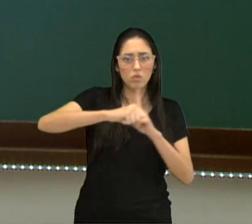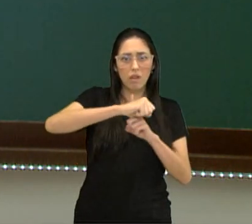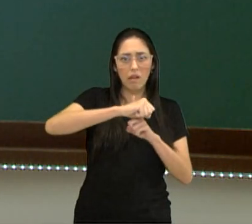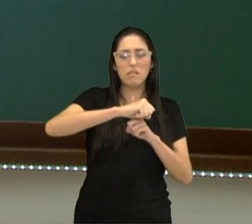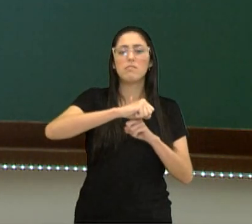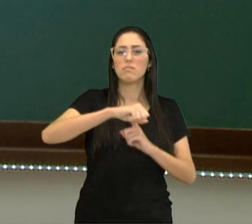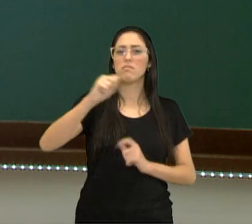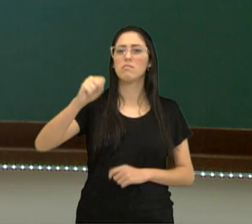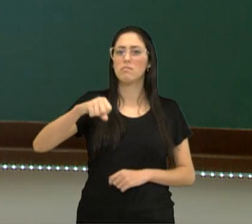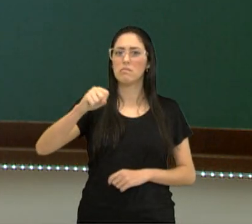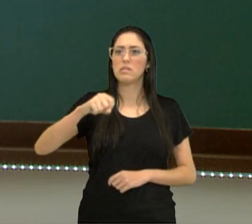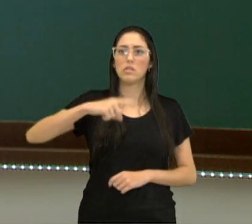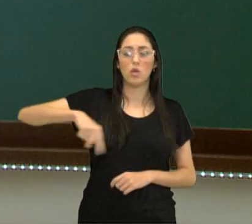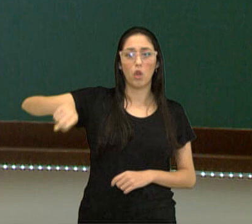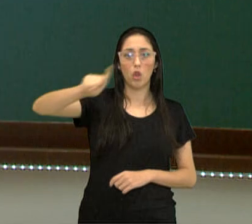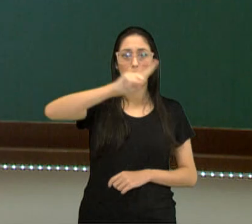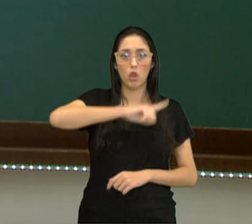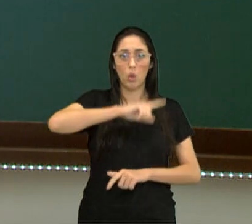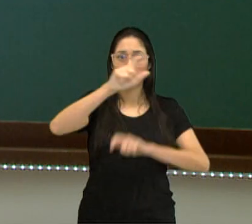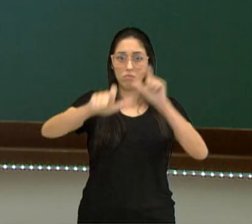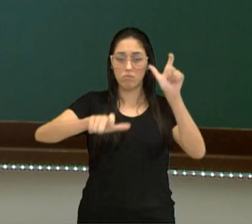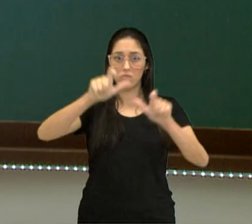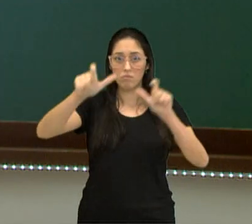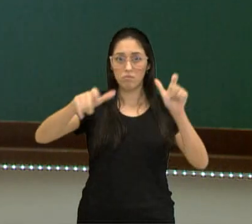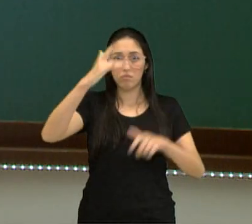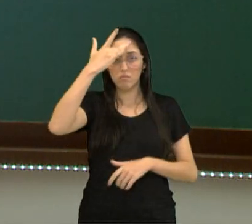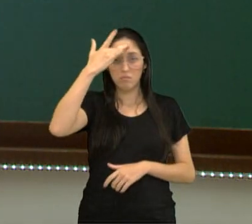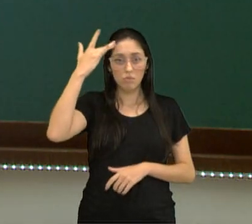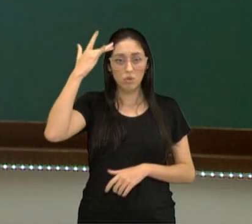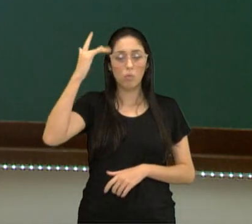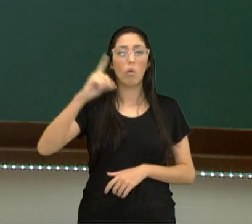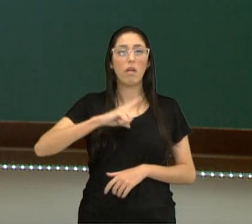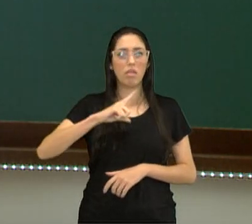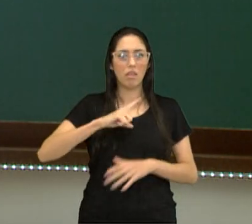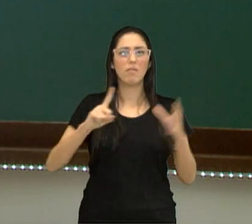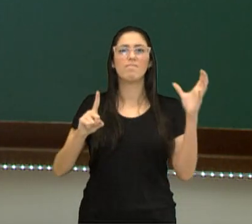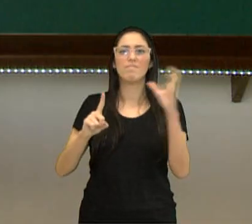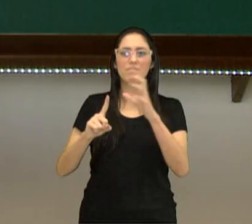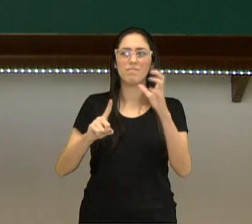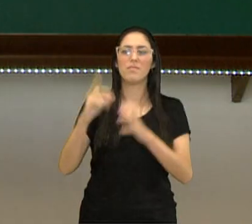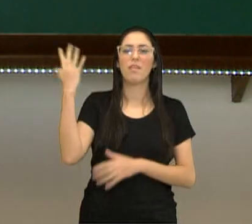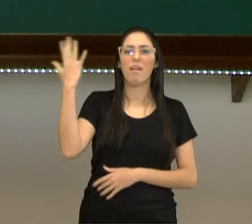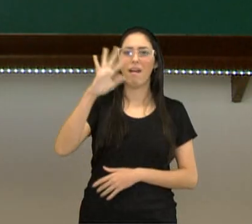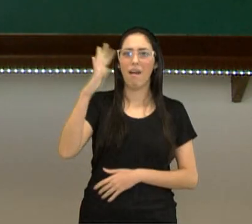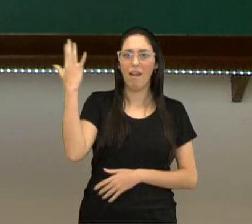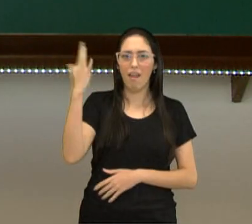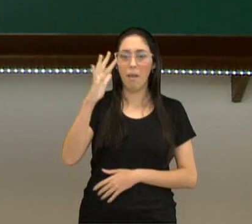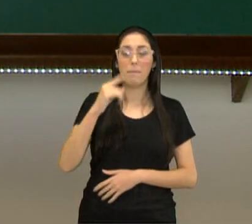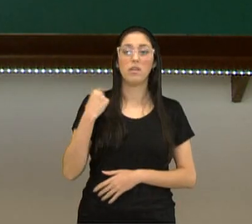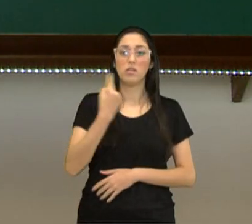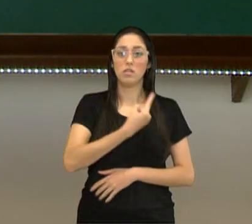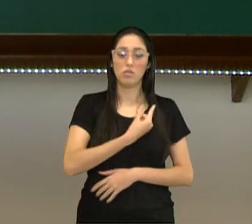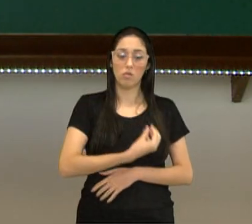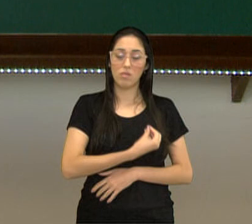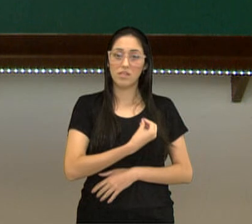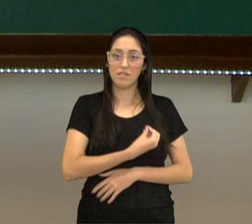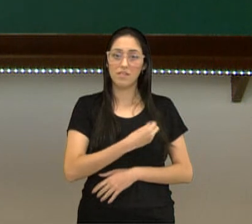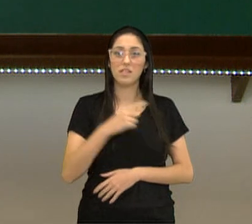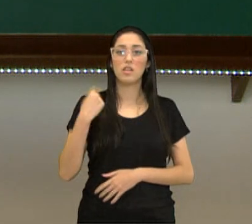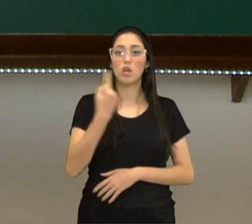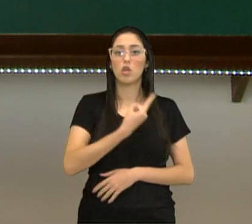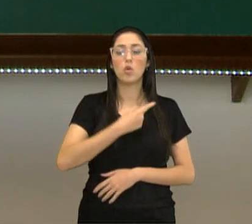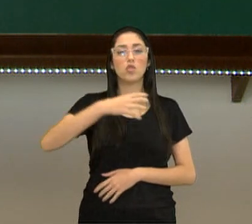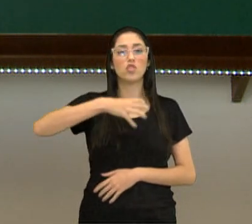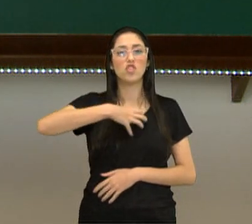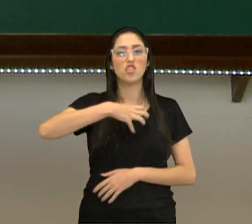pessoas, influenciamos o tempo e o clima, de que forma a nossa vida, o nosso modo de vida na